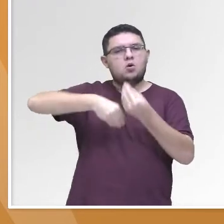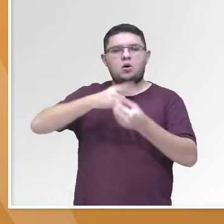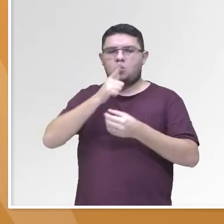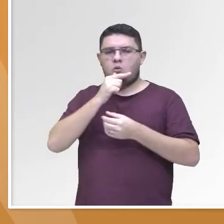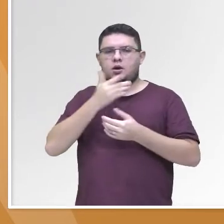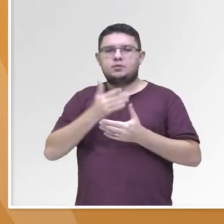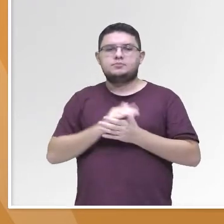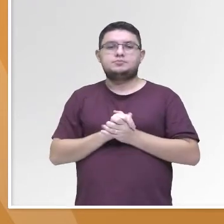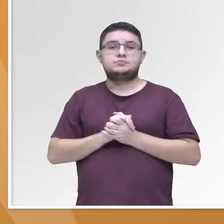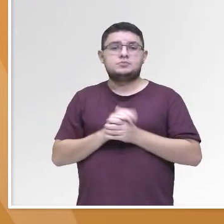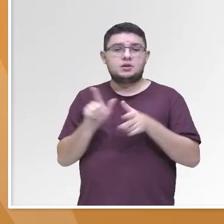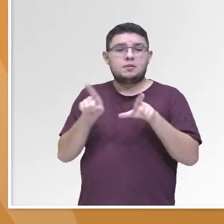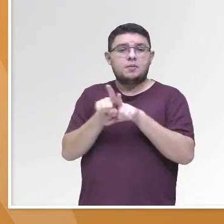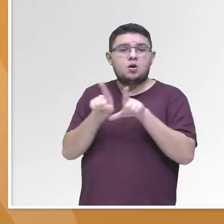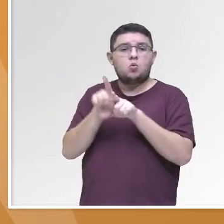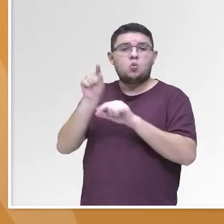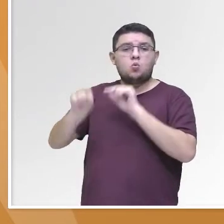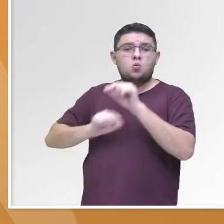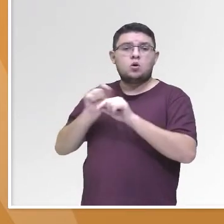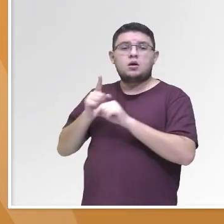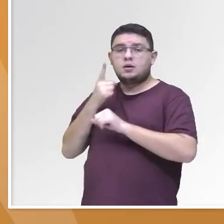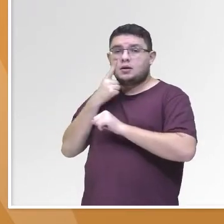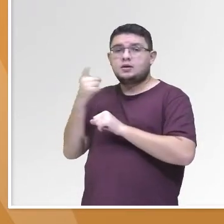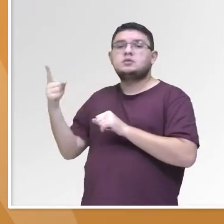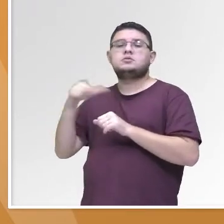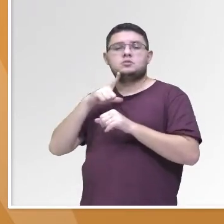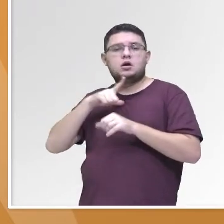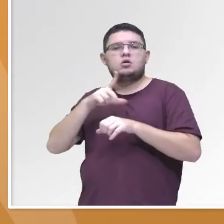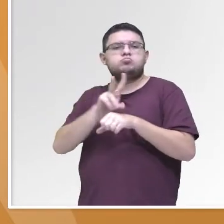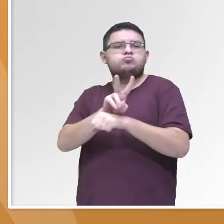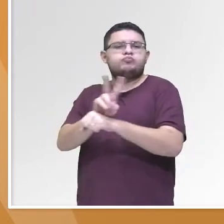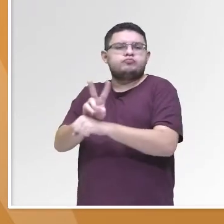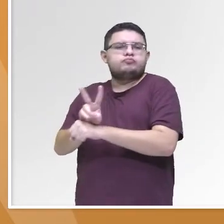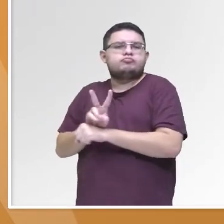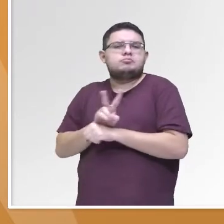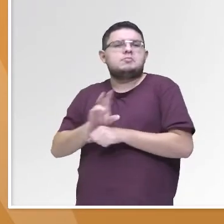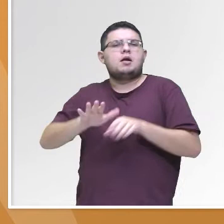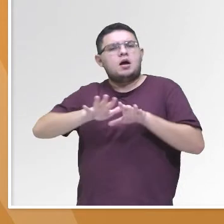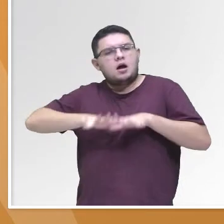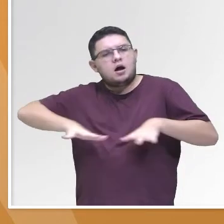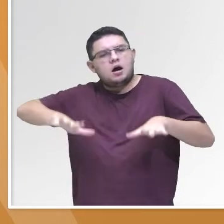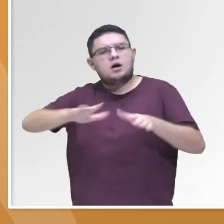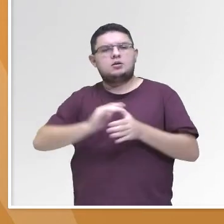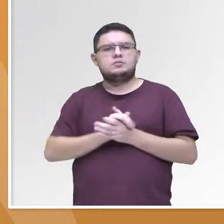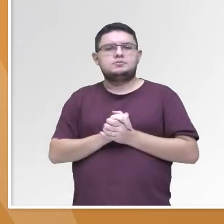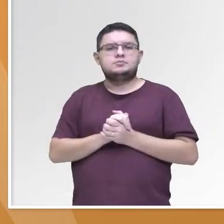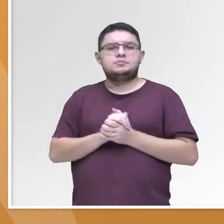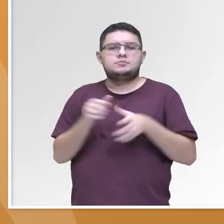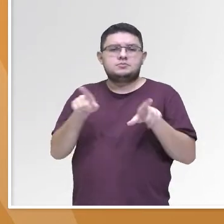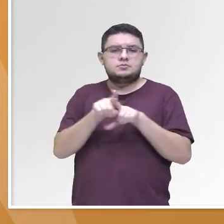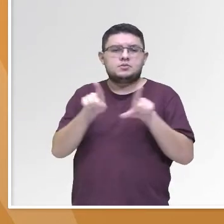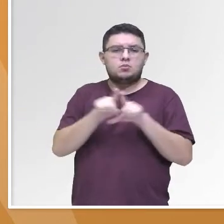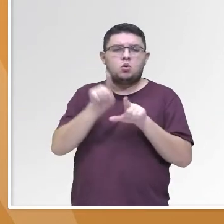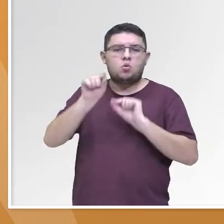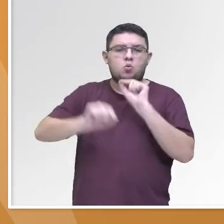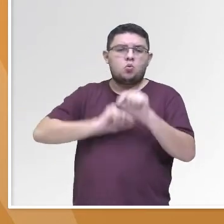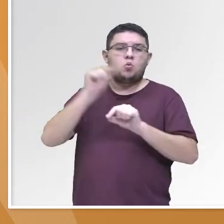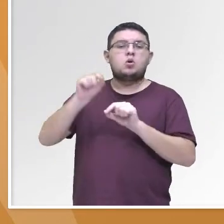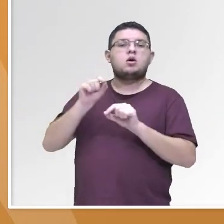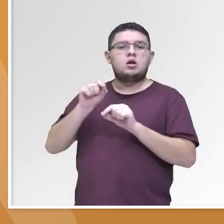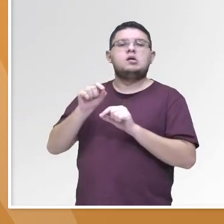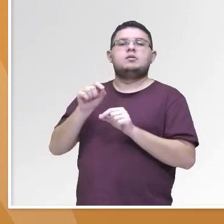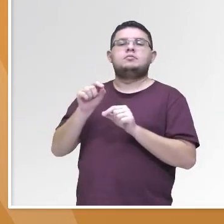aí do resíduo, né, no aterro controlado, realizado também a recirculação do chorume ali, como a gente viu